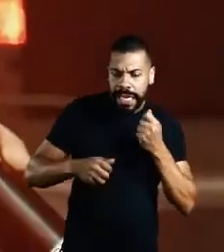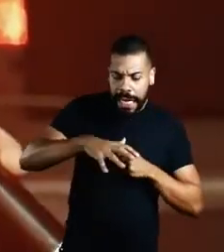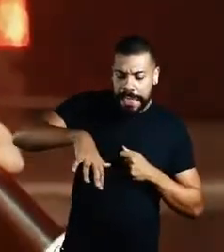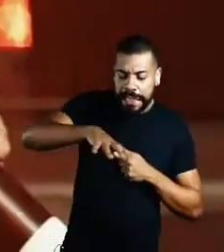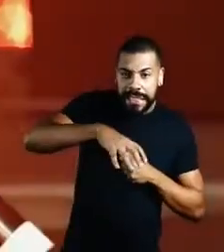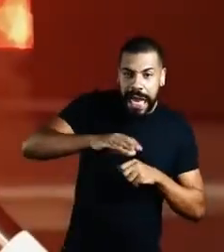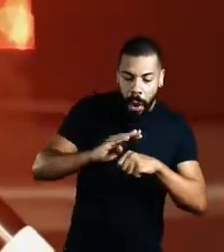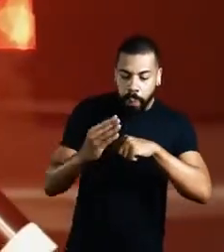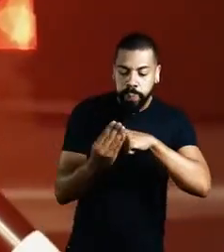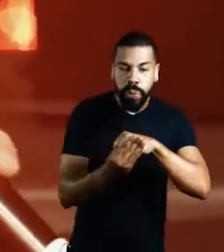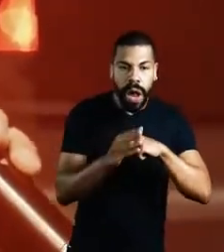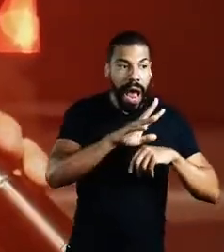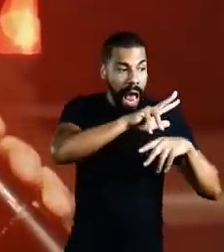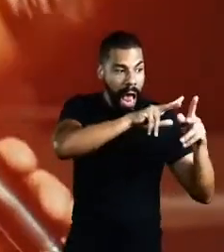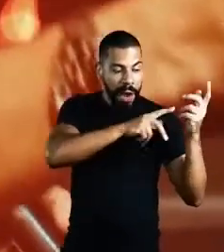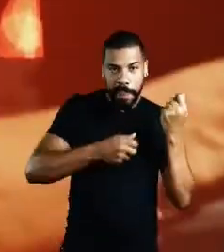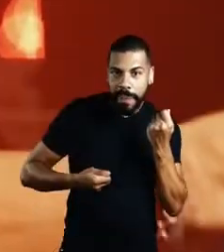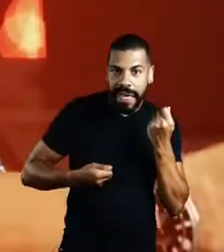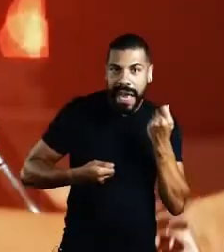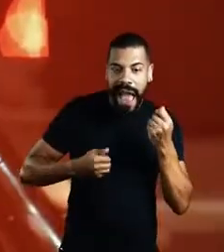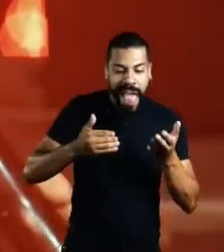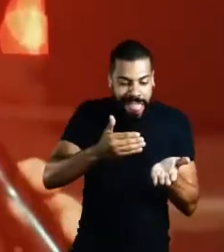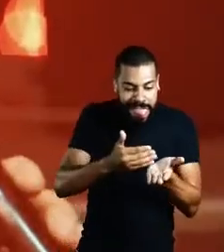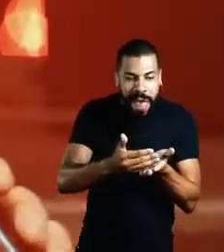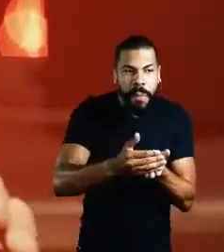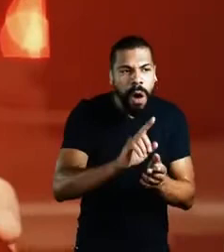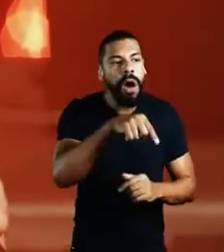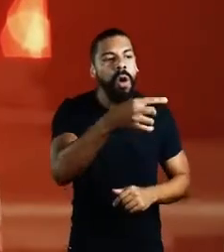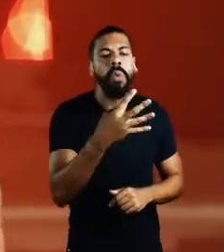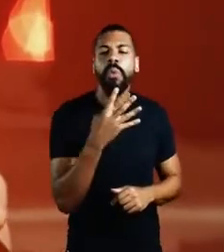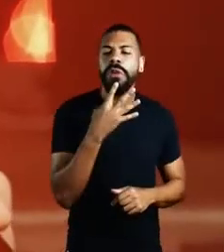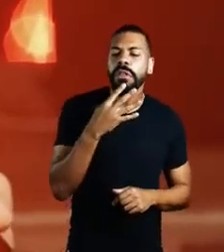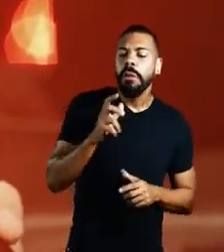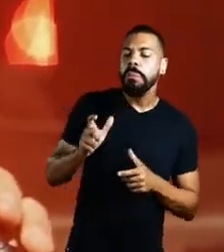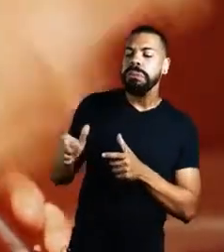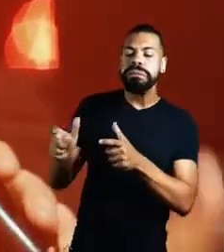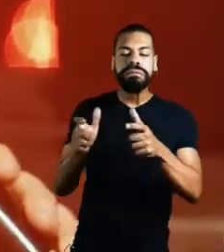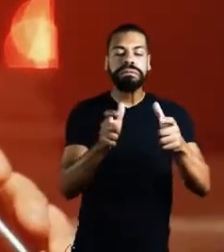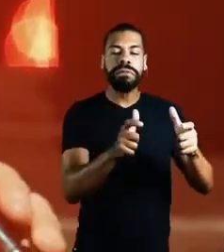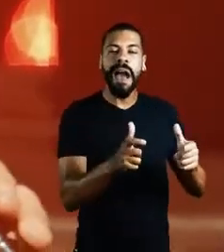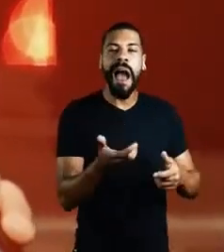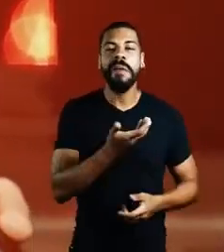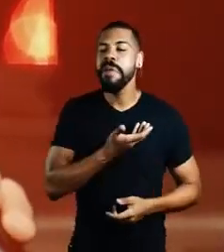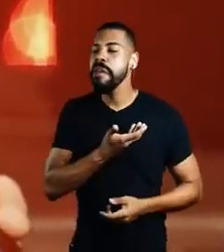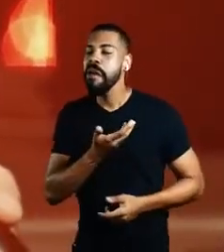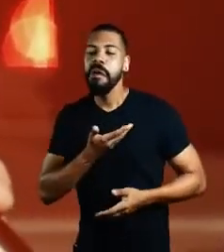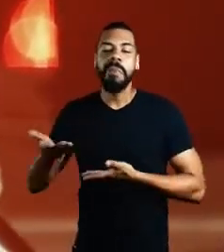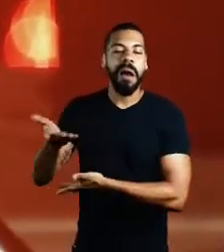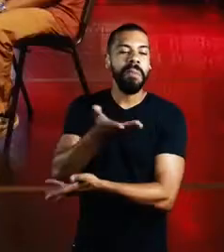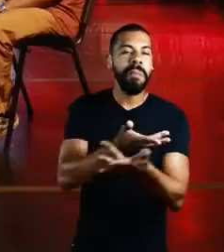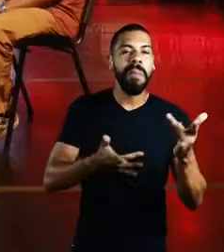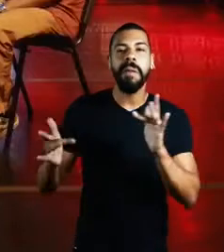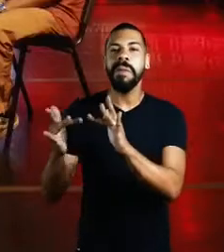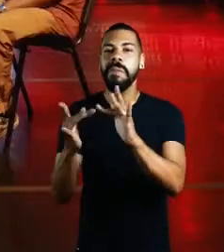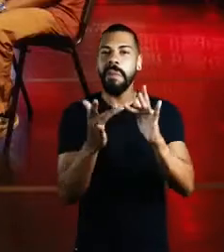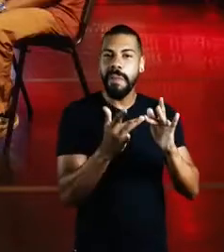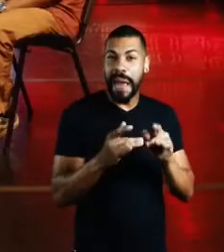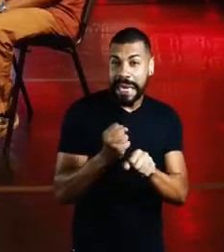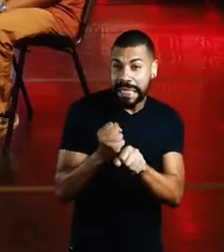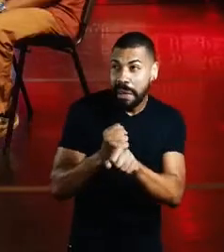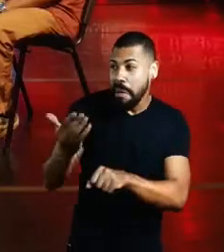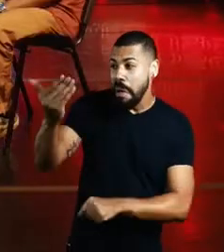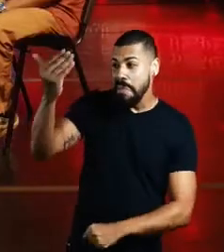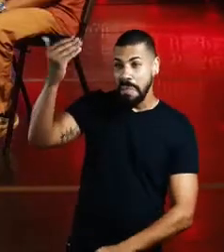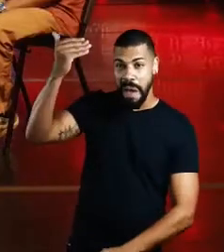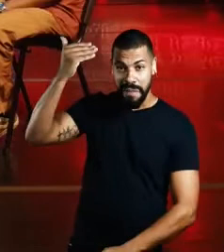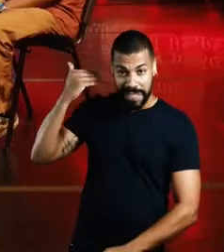Bento através da imprensa, que aí que nós fomos lá na São Bento, conhecer a São Bento, ficar amigo de todo mundo lá. E na época que a gente foi na